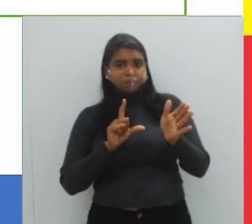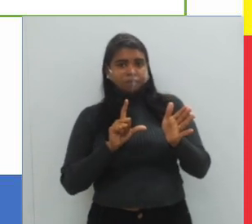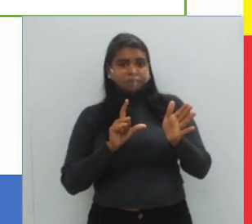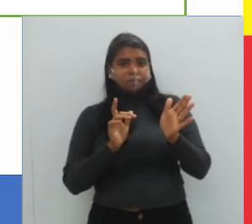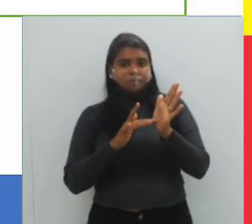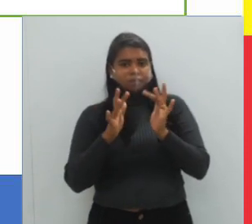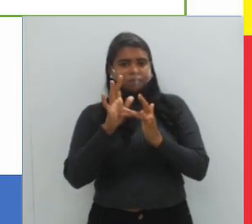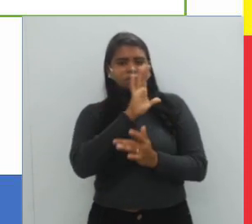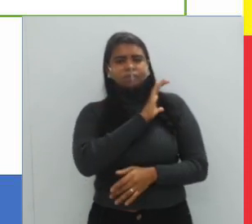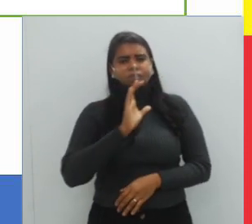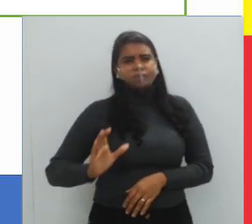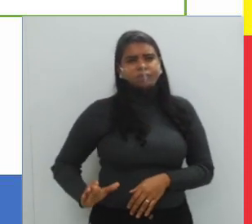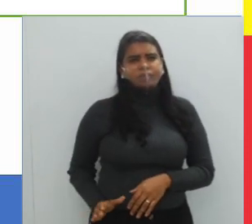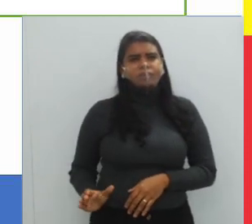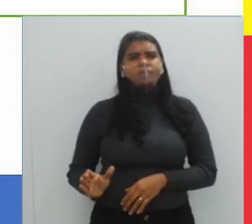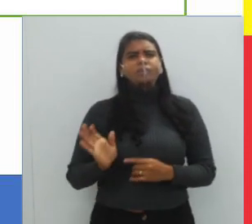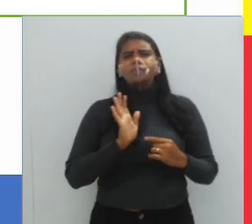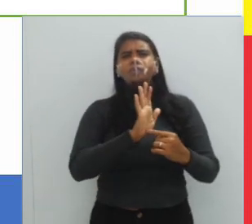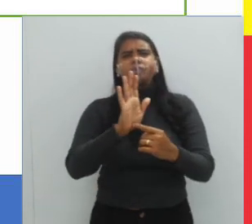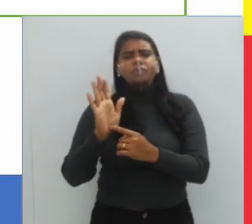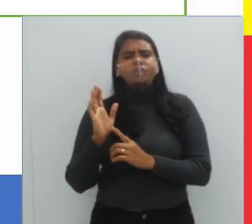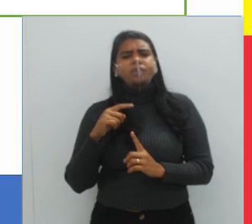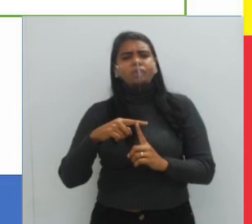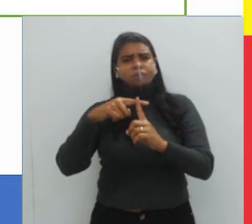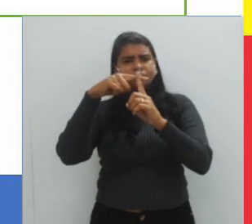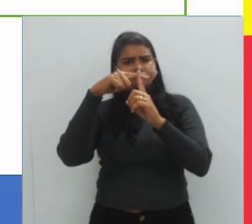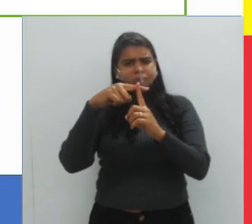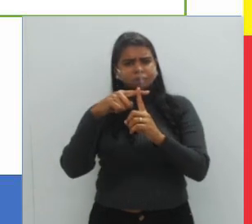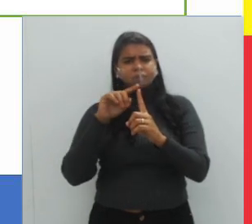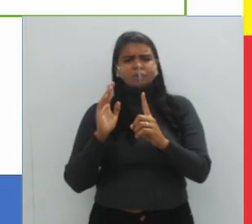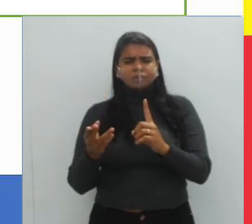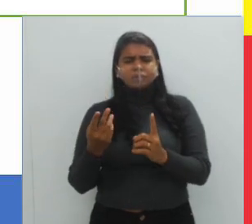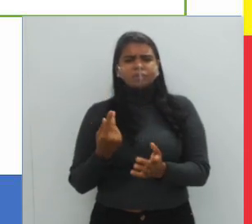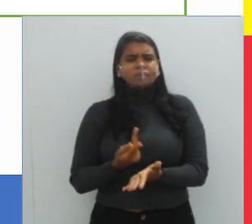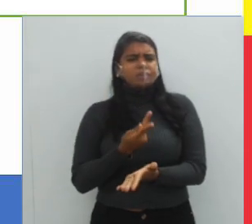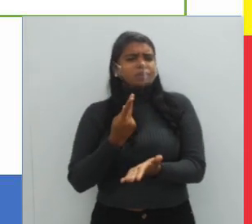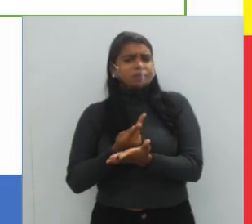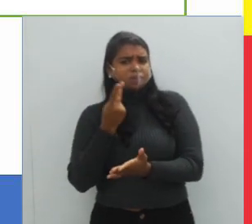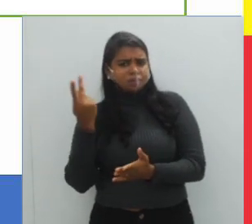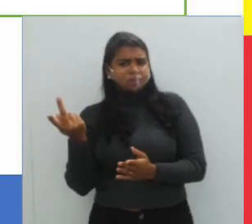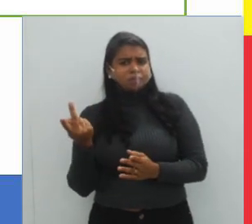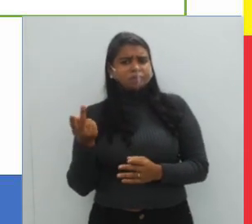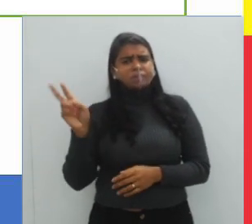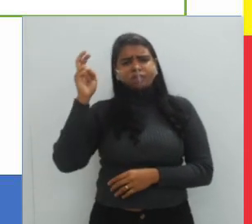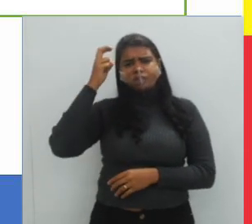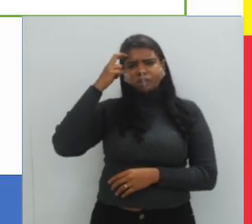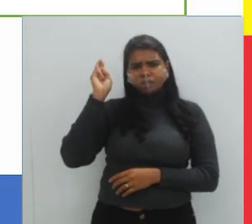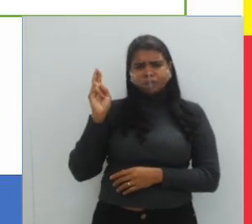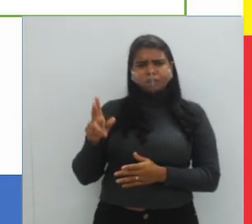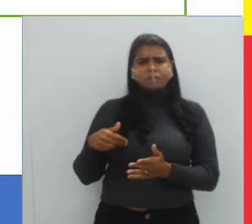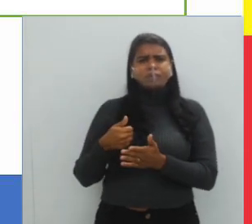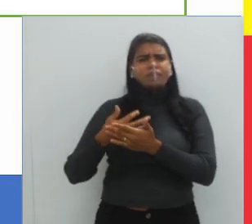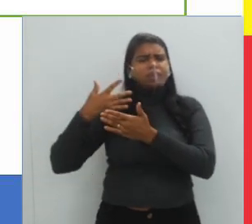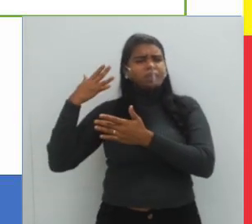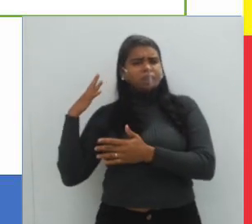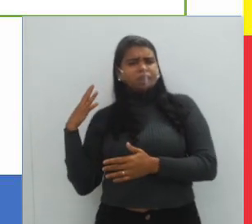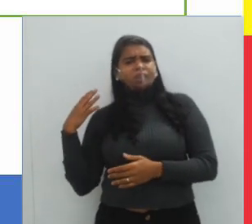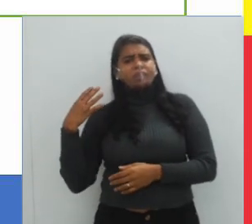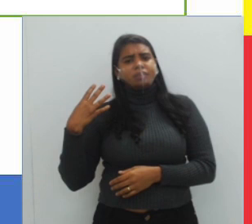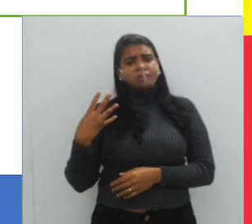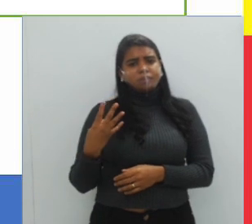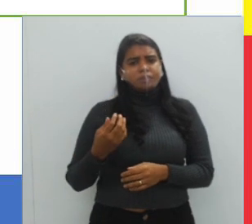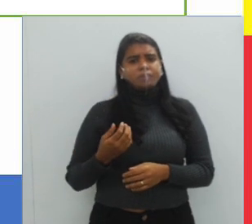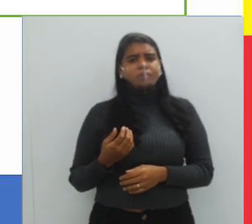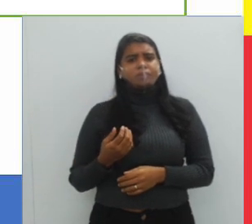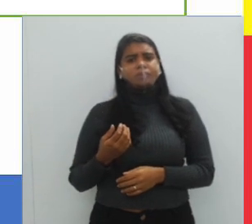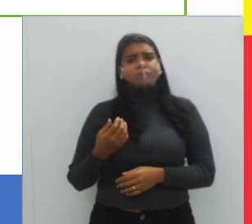Antes de Cristo, símbolos semelhantes, como o da cruz, já apareciam em culturas pagãs, no início do século IV.